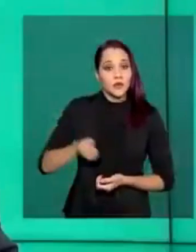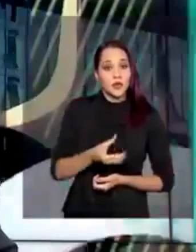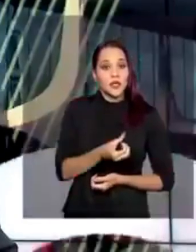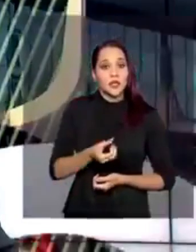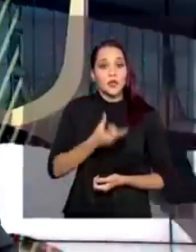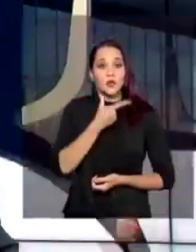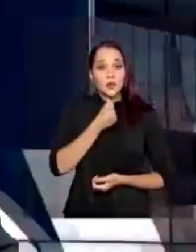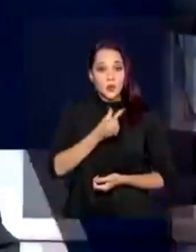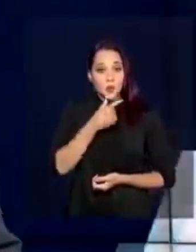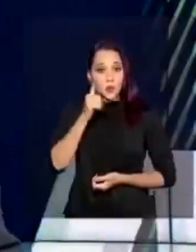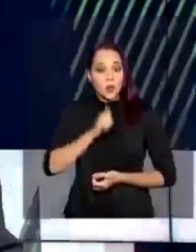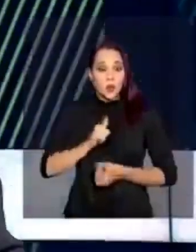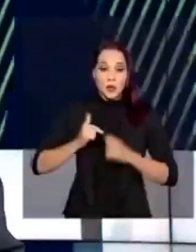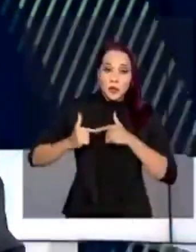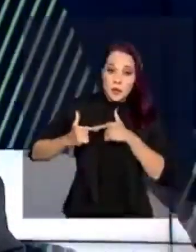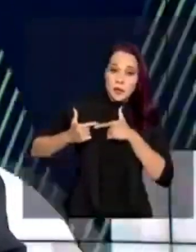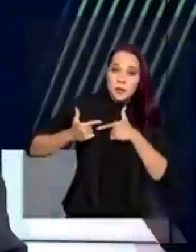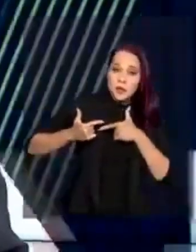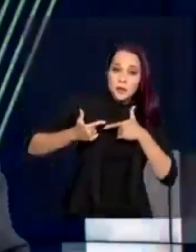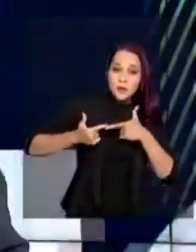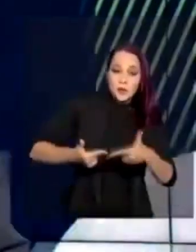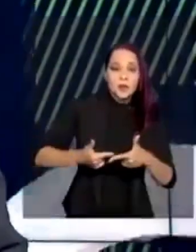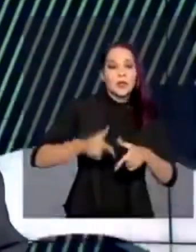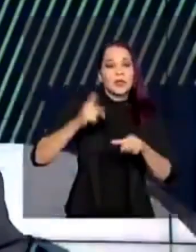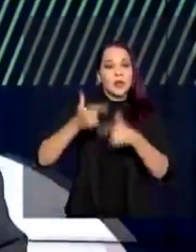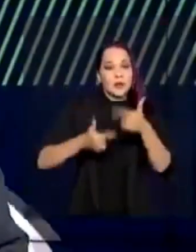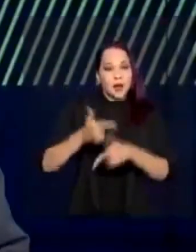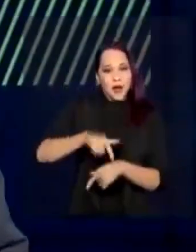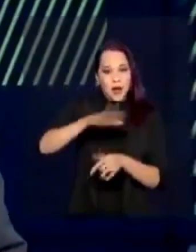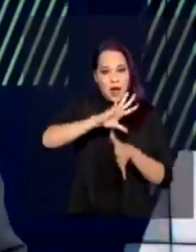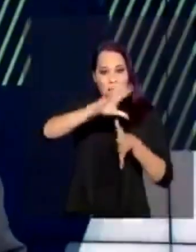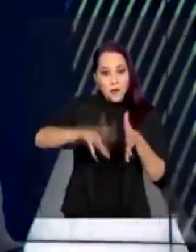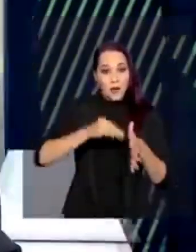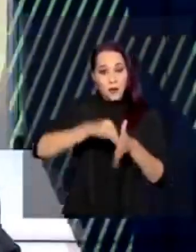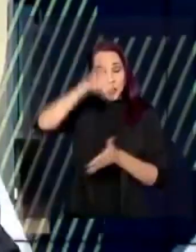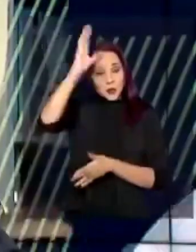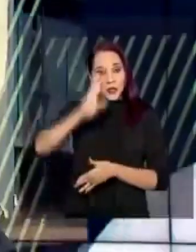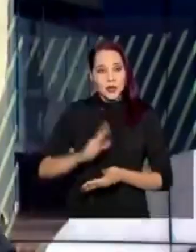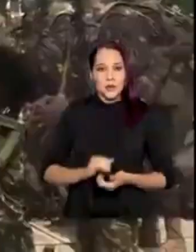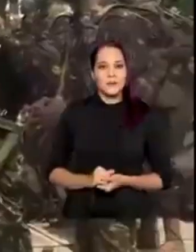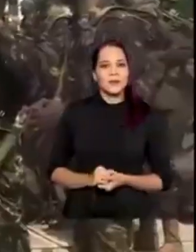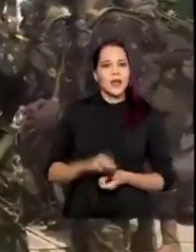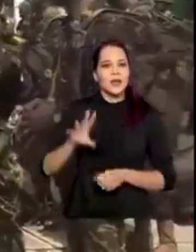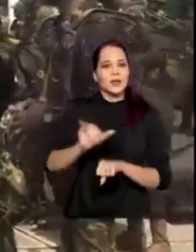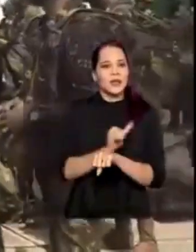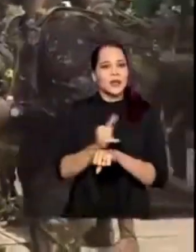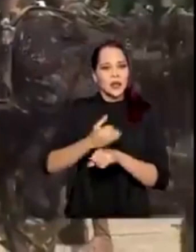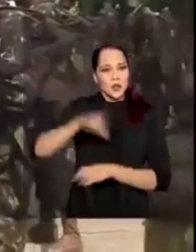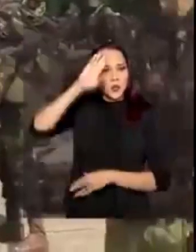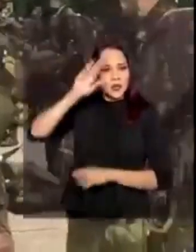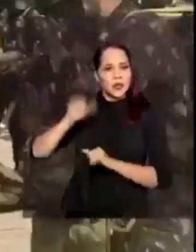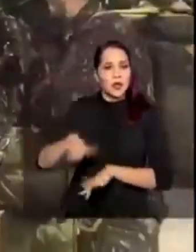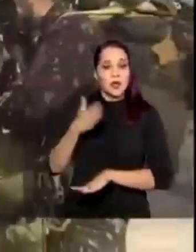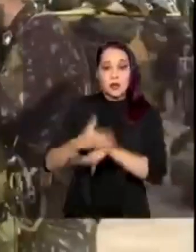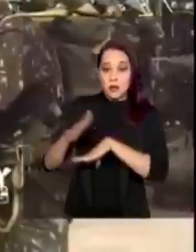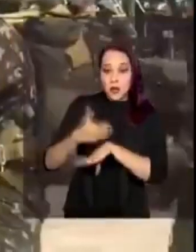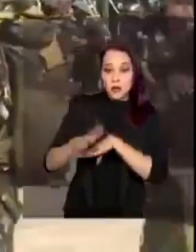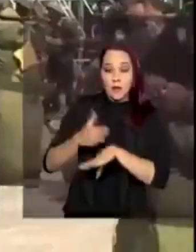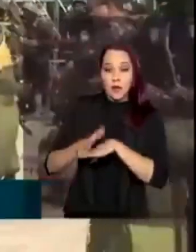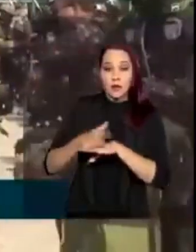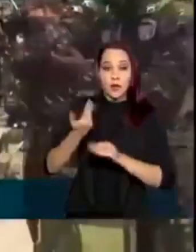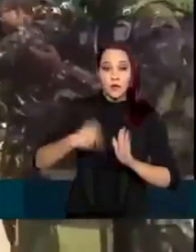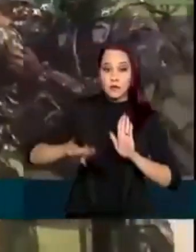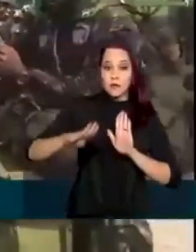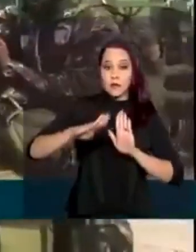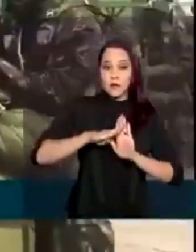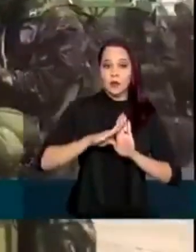3.600 homens participam desde o início de setembro da Operação Amazônia Brasileira. A manobra militar é um treinamento das tropas das